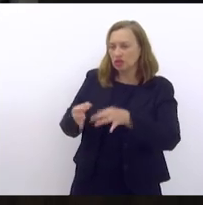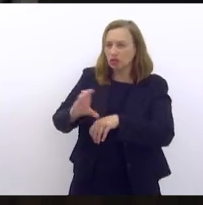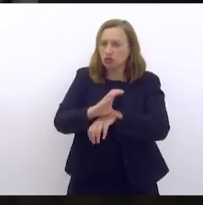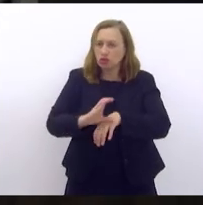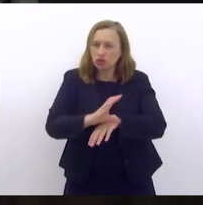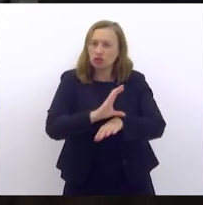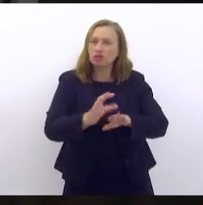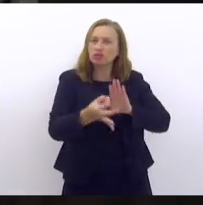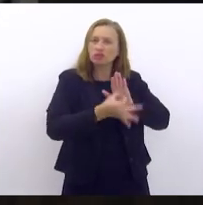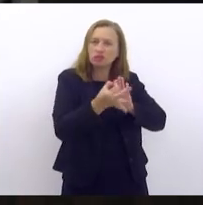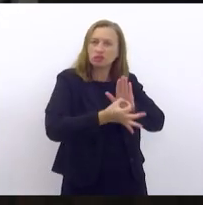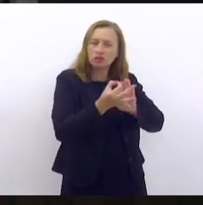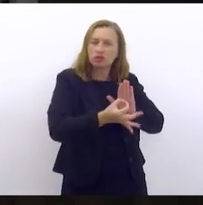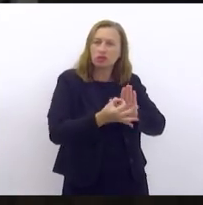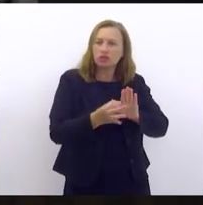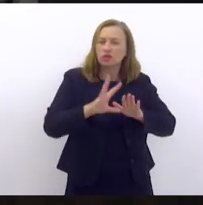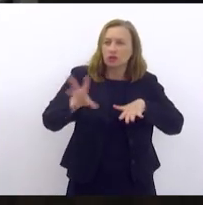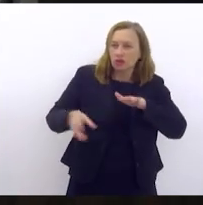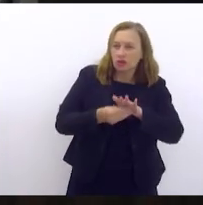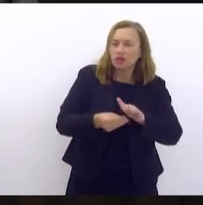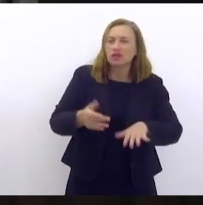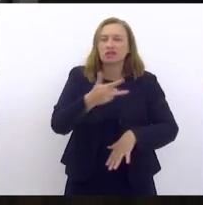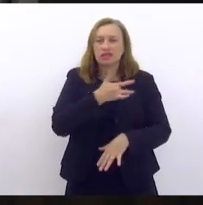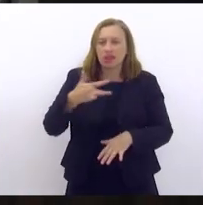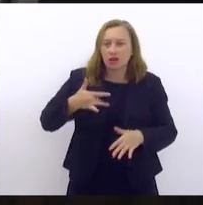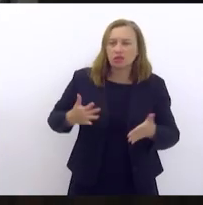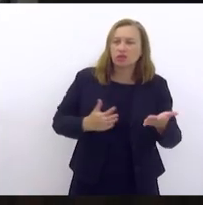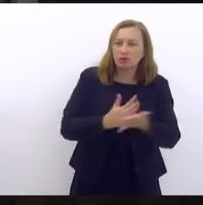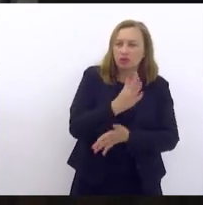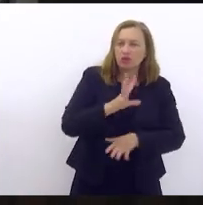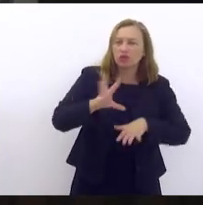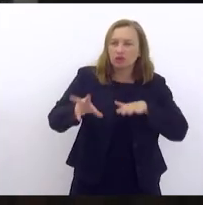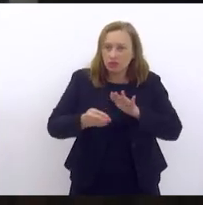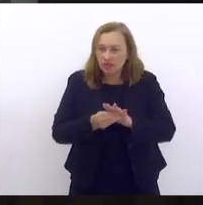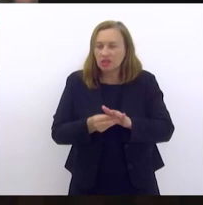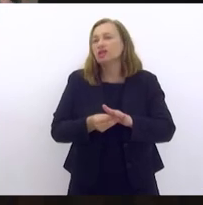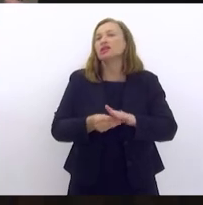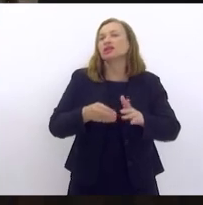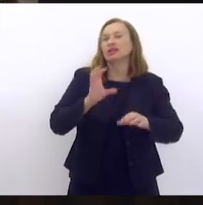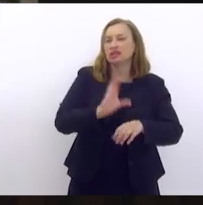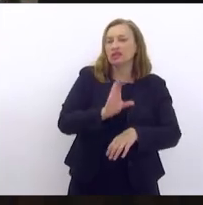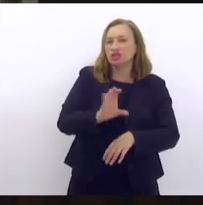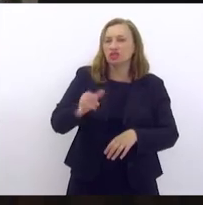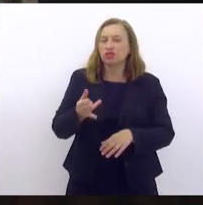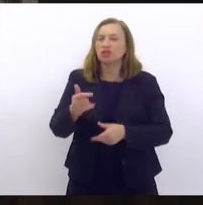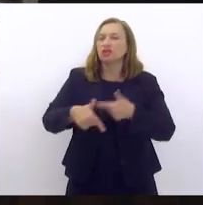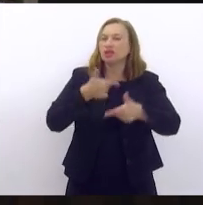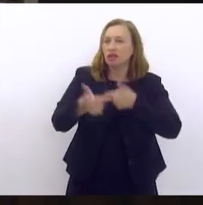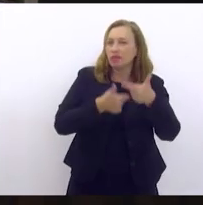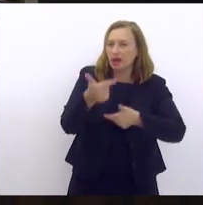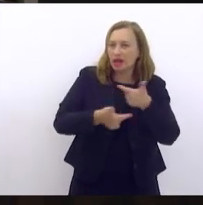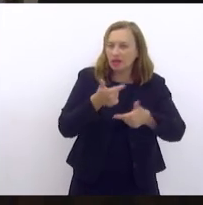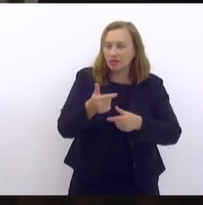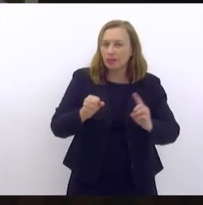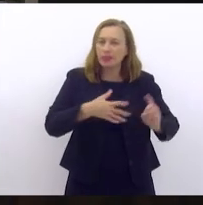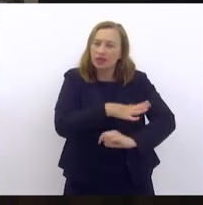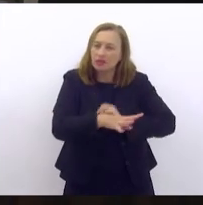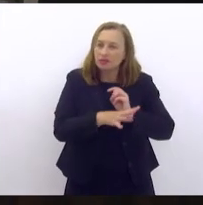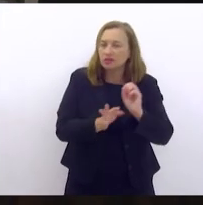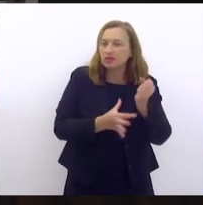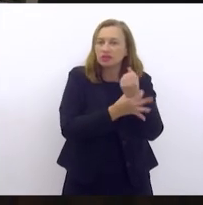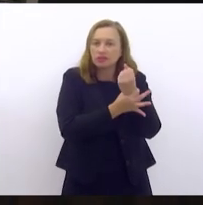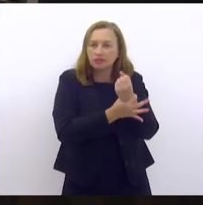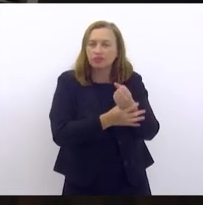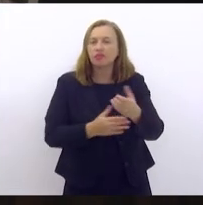constitucionalidade com emendas, de saúde favorável com as emendas da CCJ, de trabalho, legislação social, seguridade